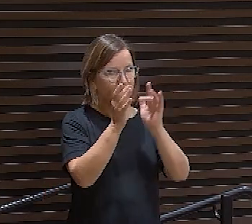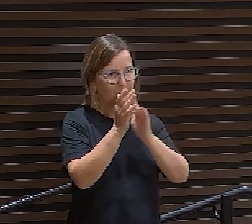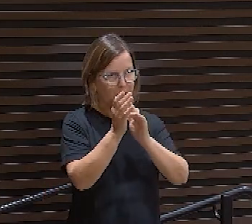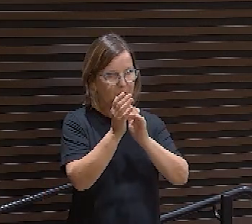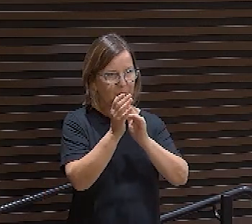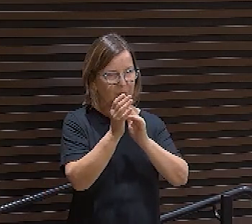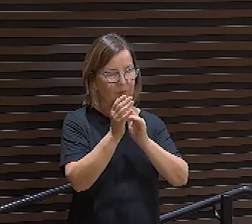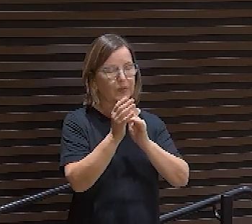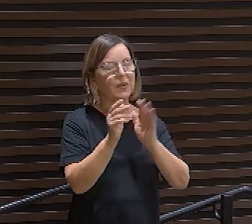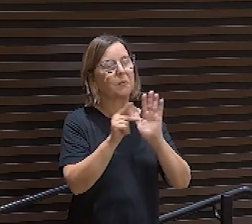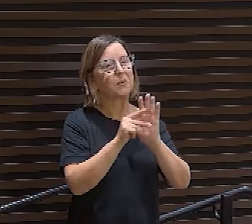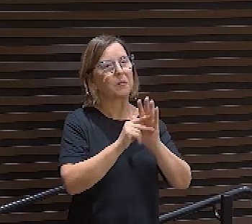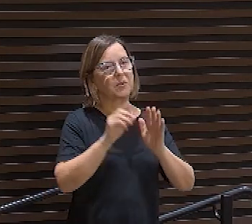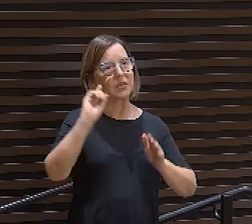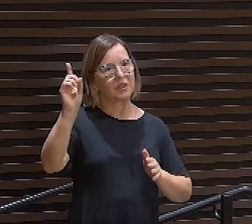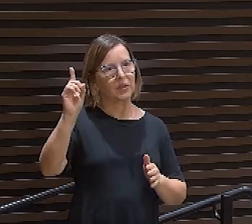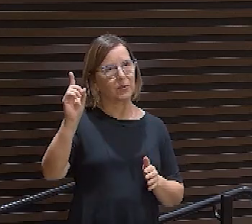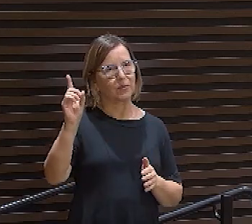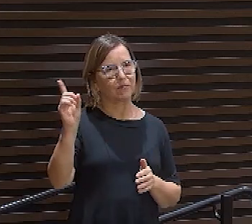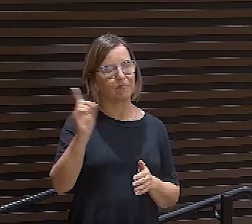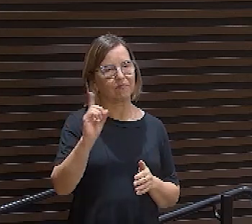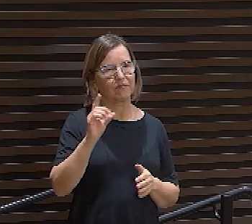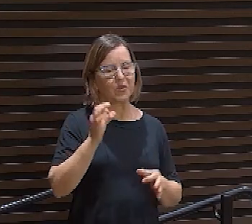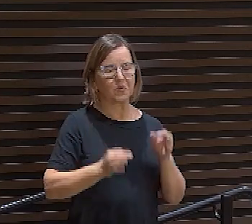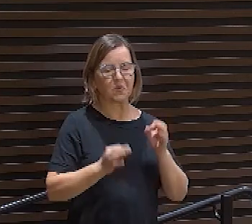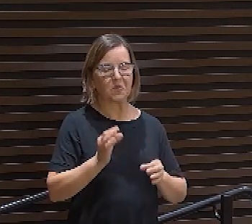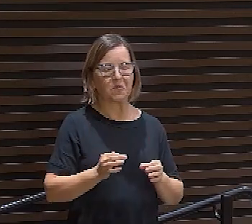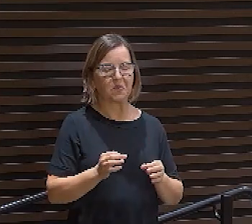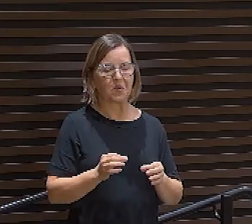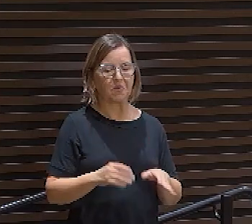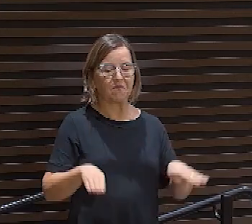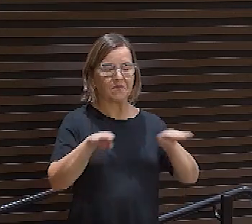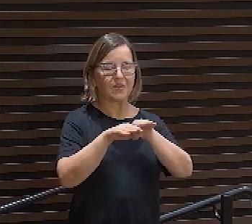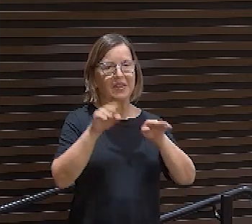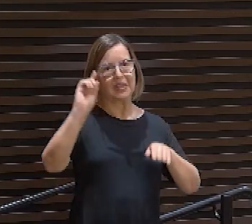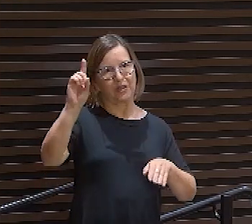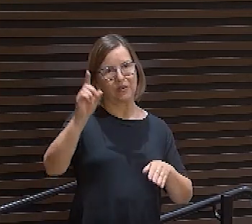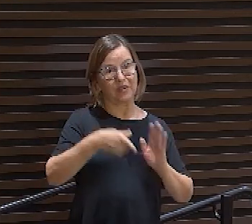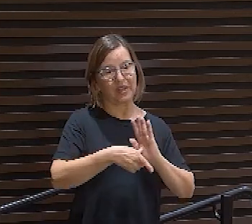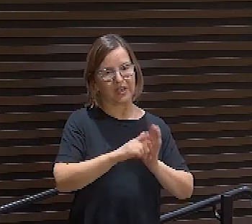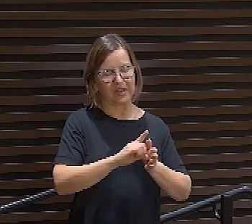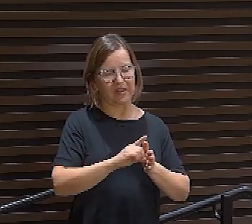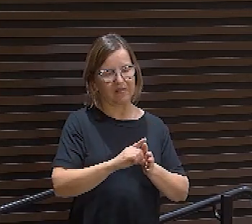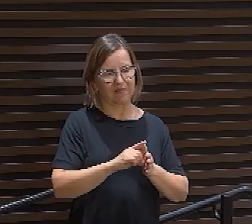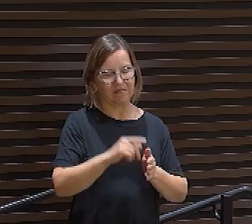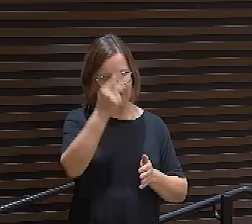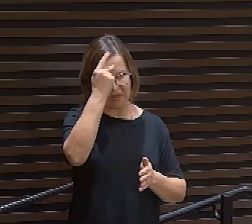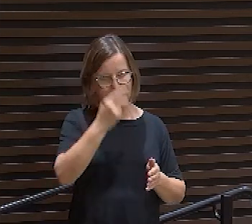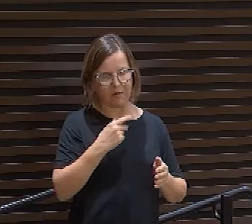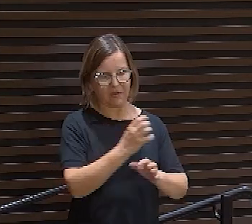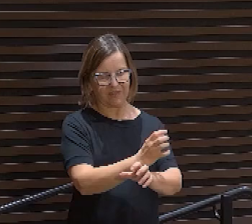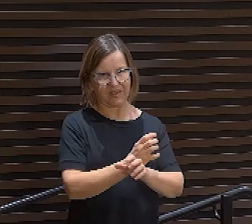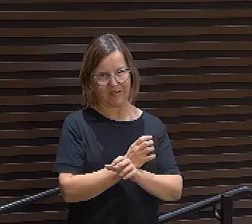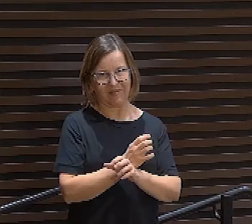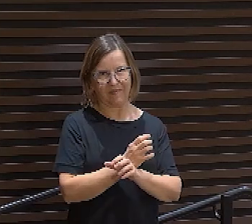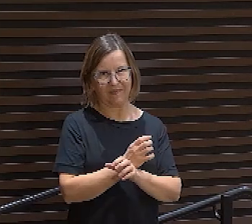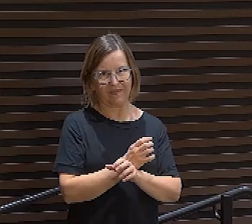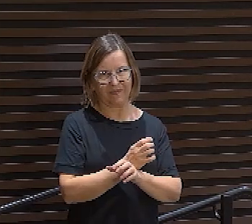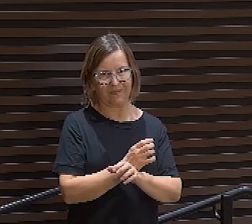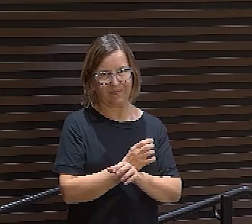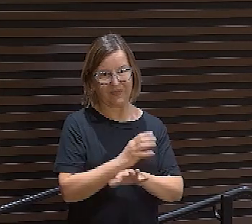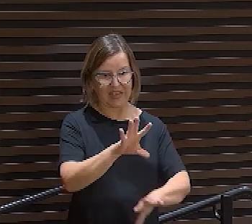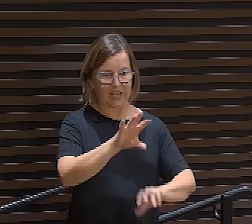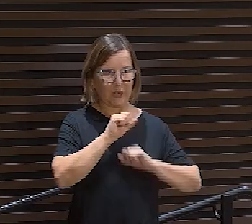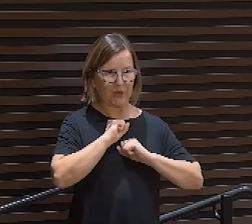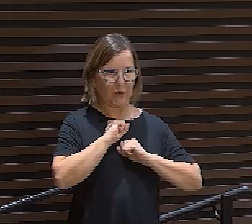não julgou como usurpação o ser igual a Deus, antes a si mesmo se esvaziou, assumindo a forma de servo,